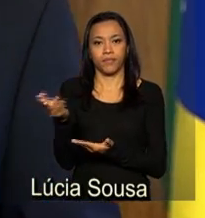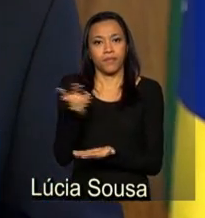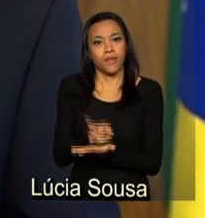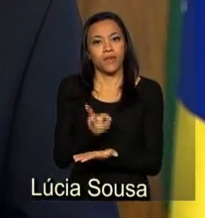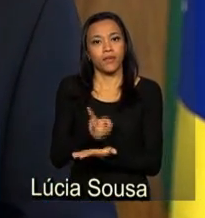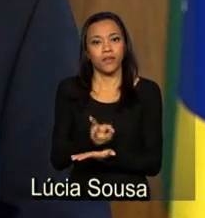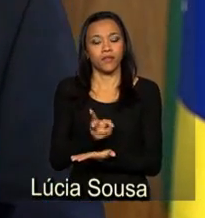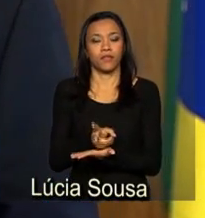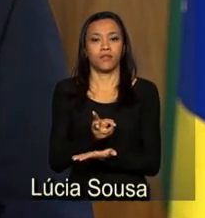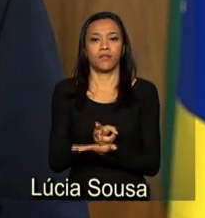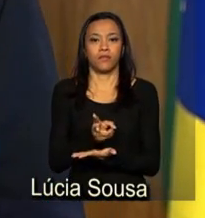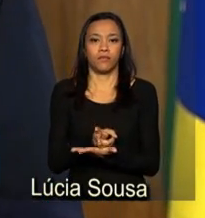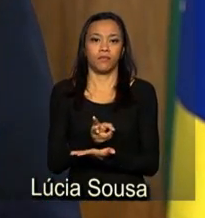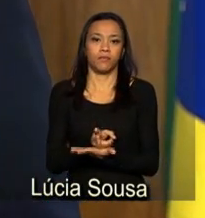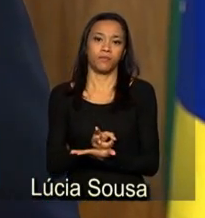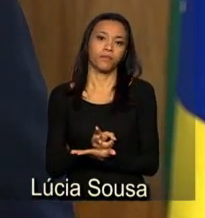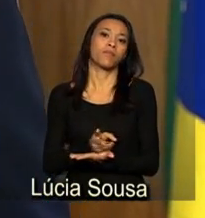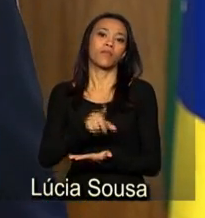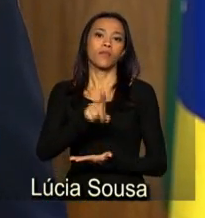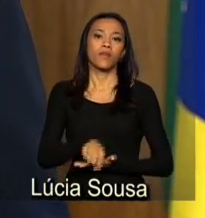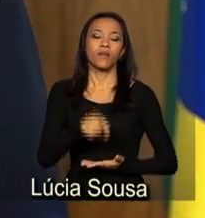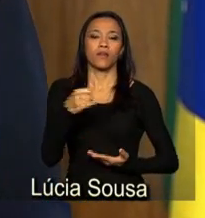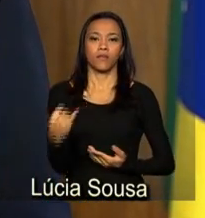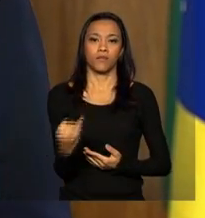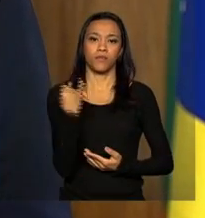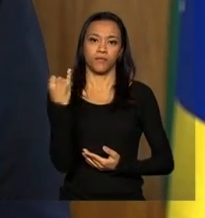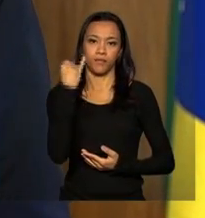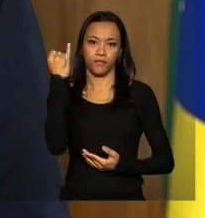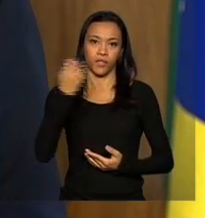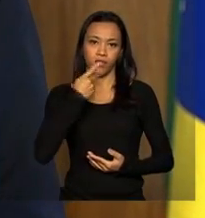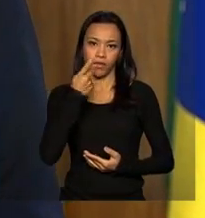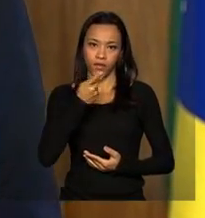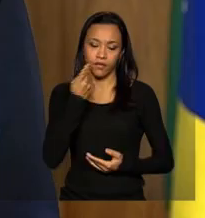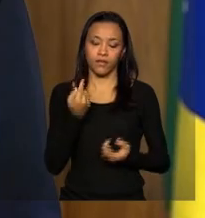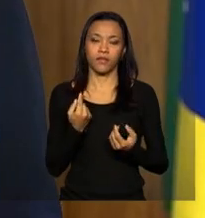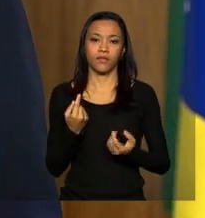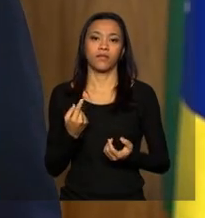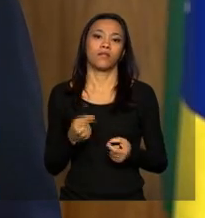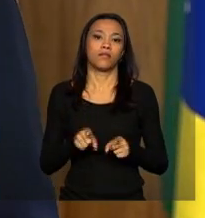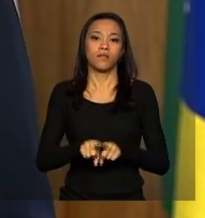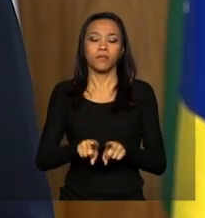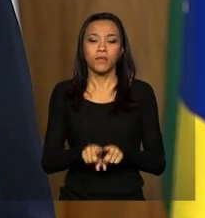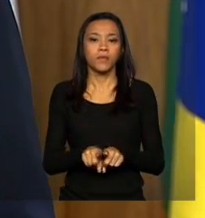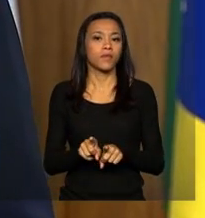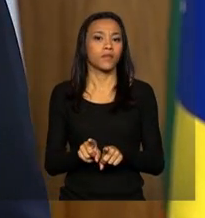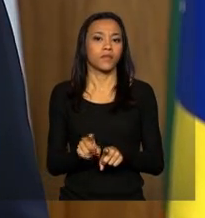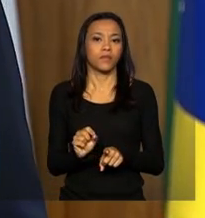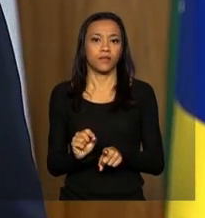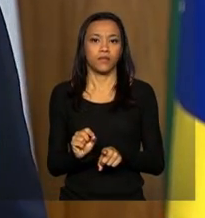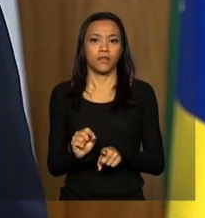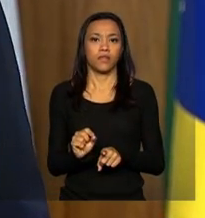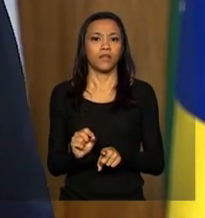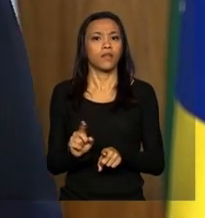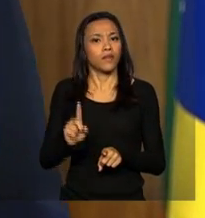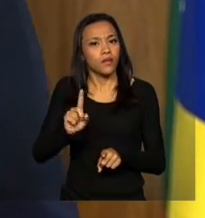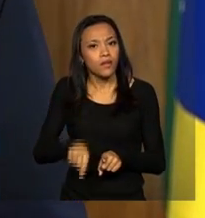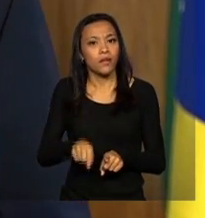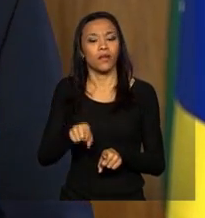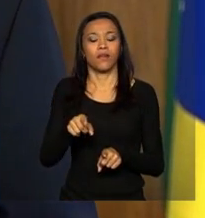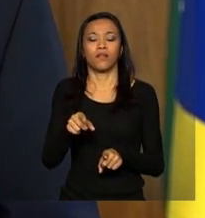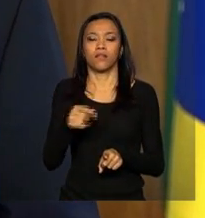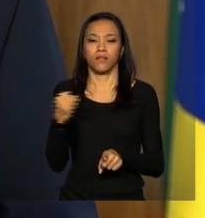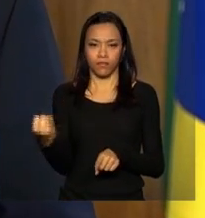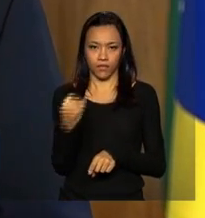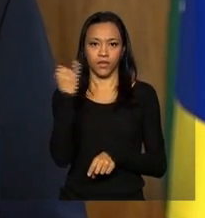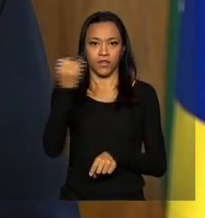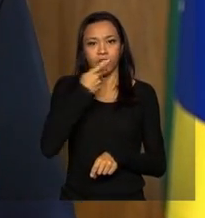assim é importante destacá-los. Também é pertinente destacar,